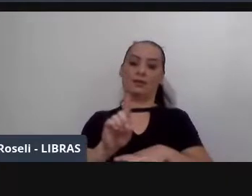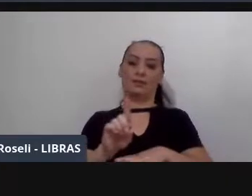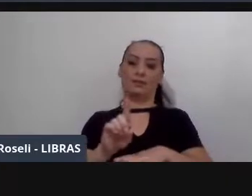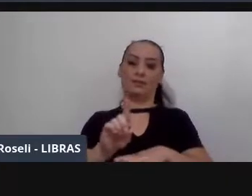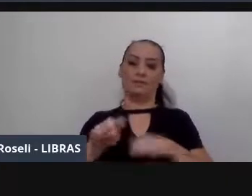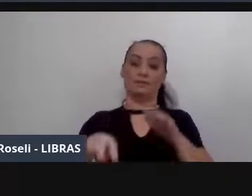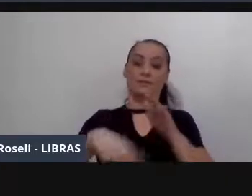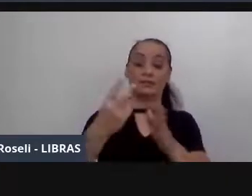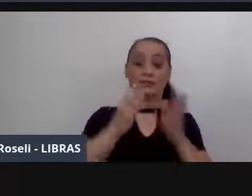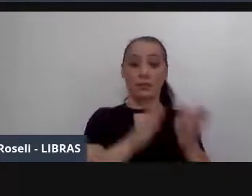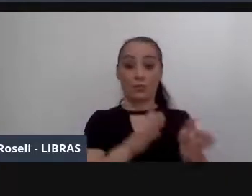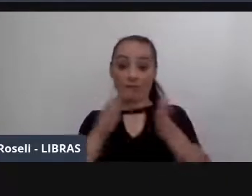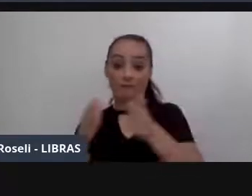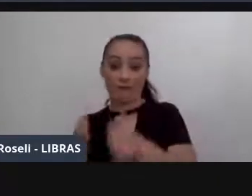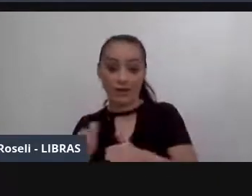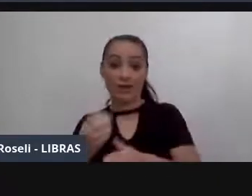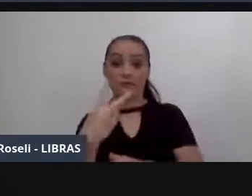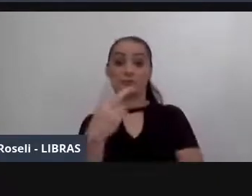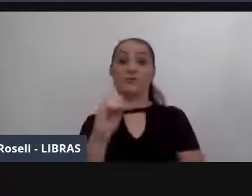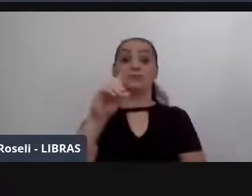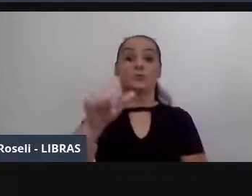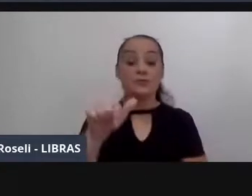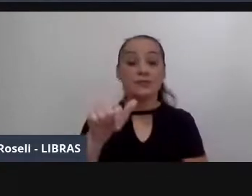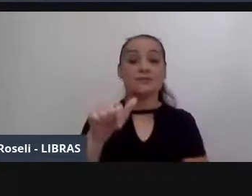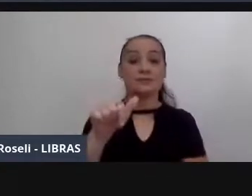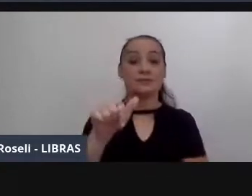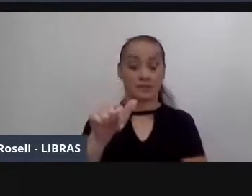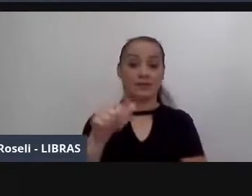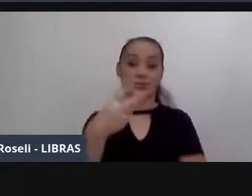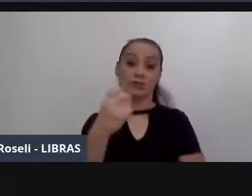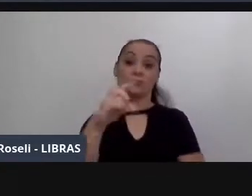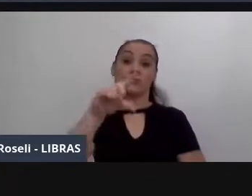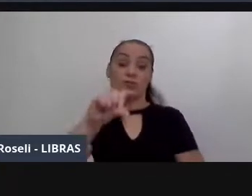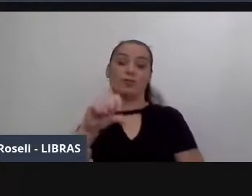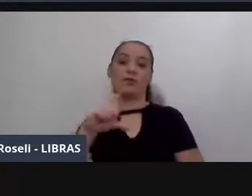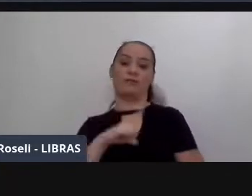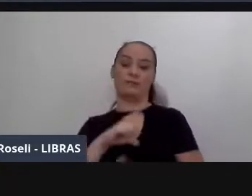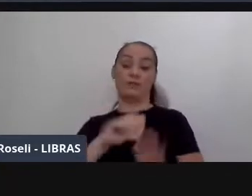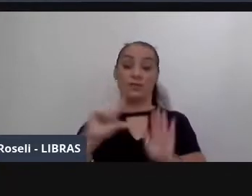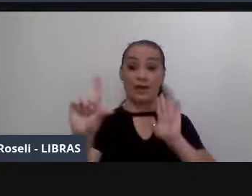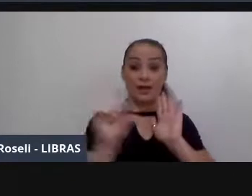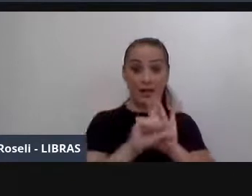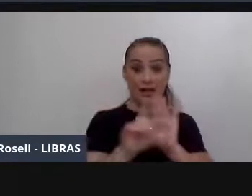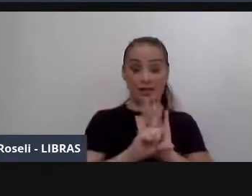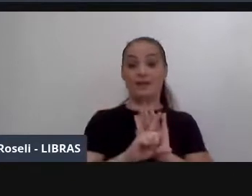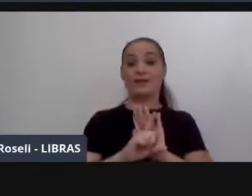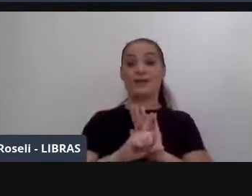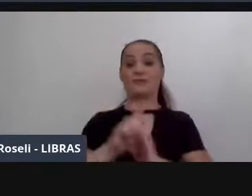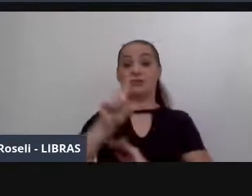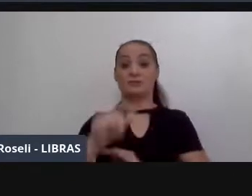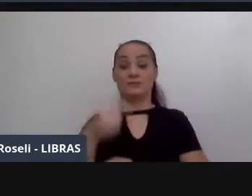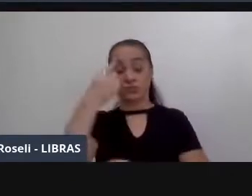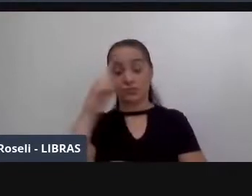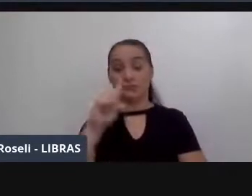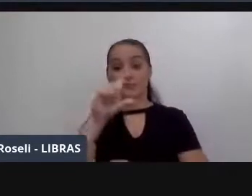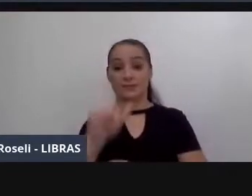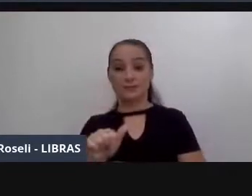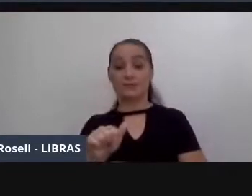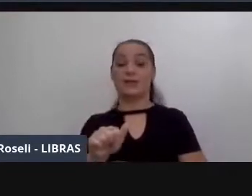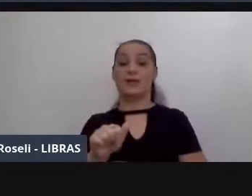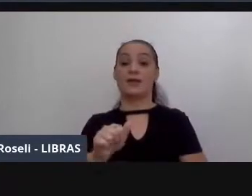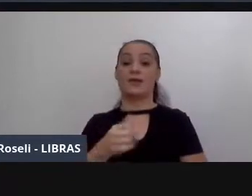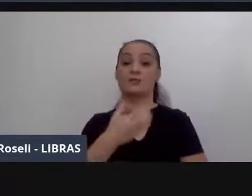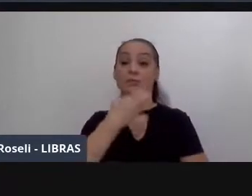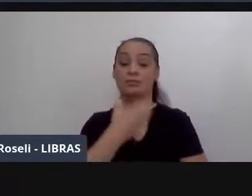prova de 2017. E a lei que saiu no dia 19 de dezembro de 2019, instituindo o Revalida,